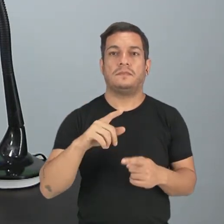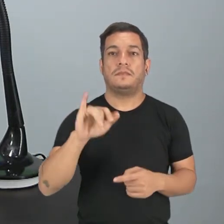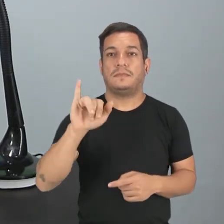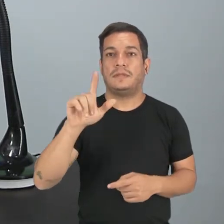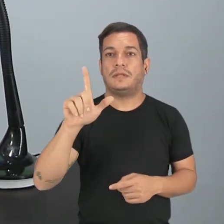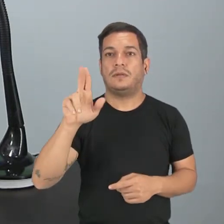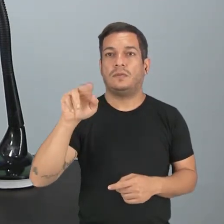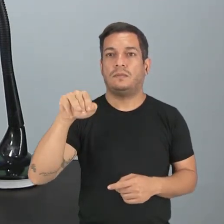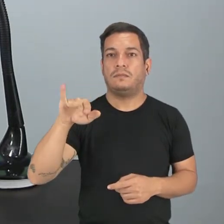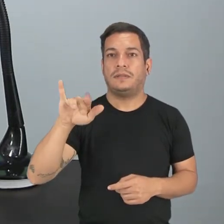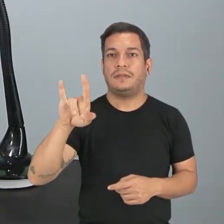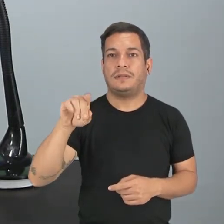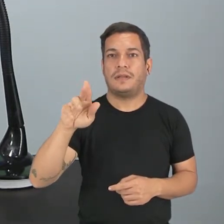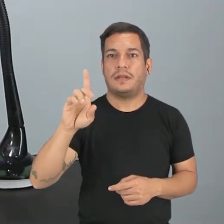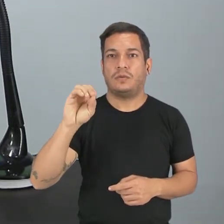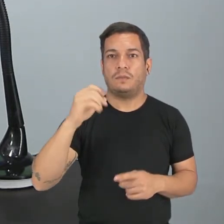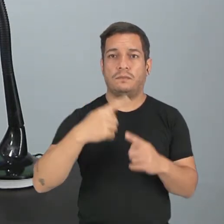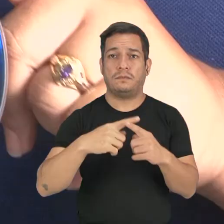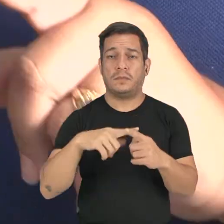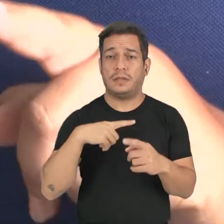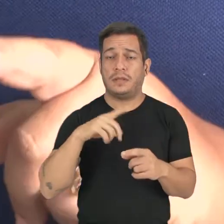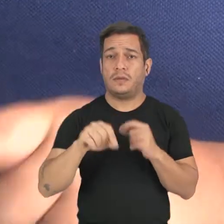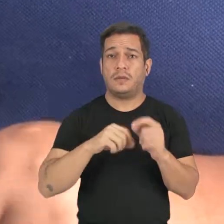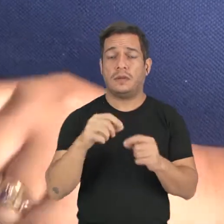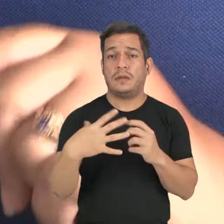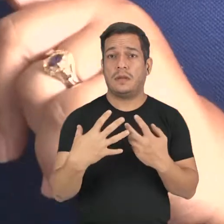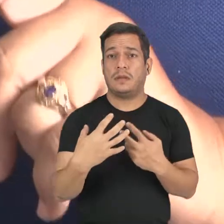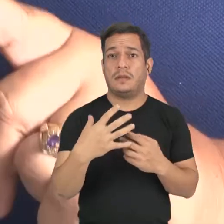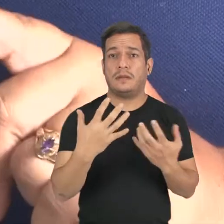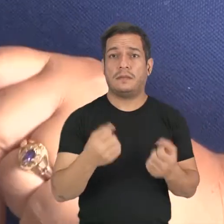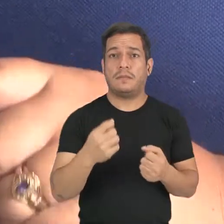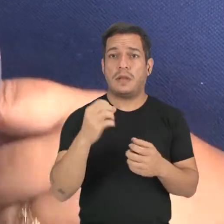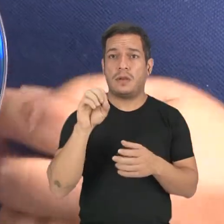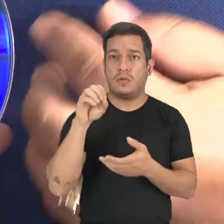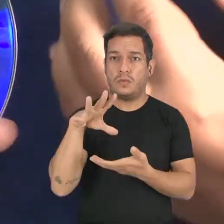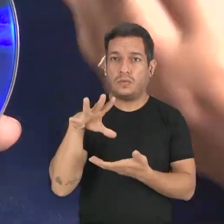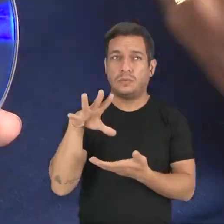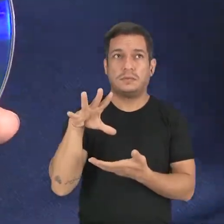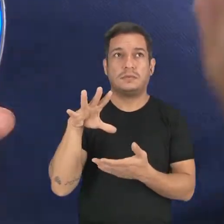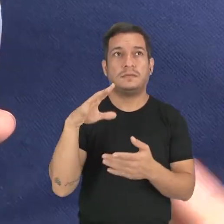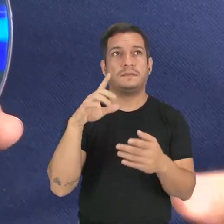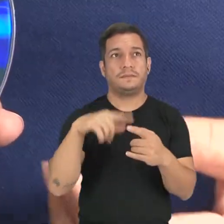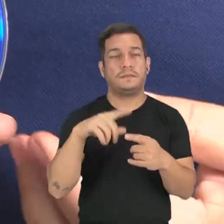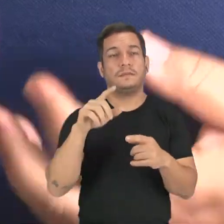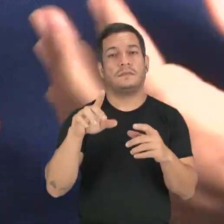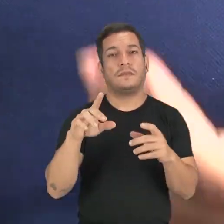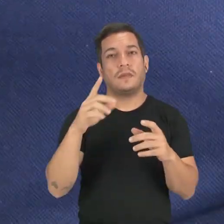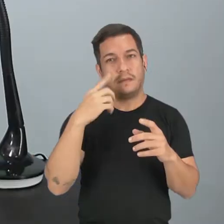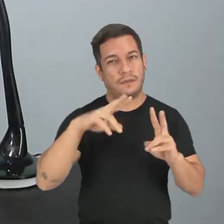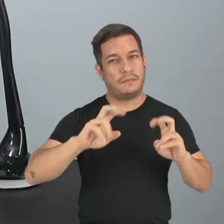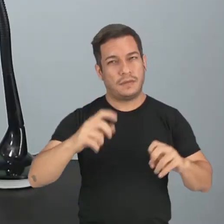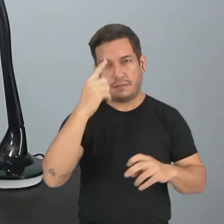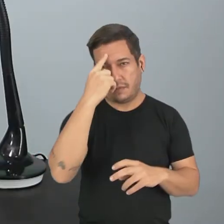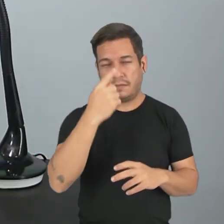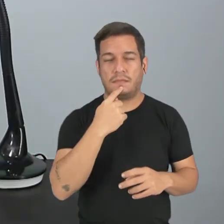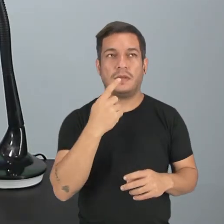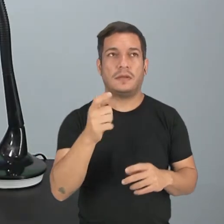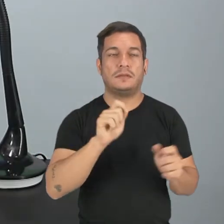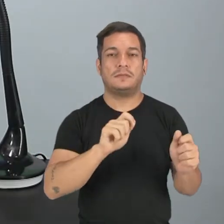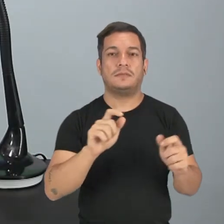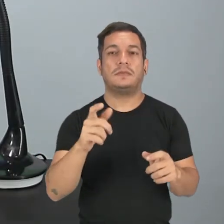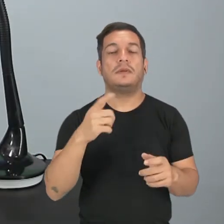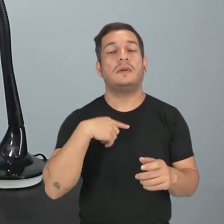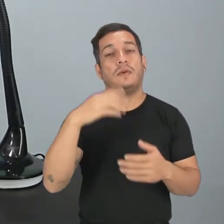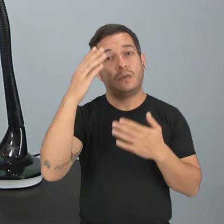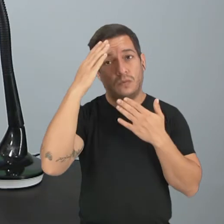reflete apenas a luz que recebe de um objeto luminoso. E isso tanto faz se esse objeto, esse